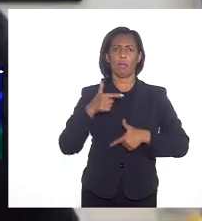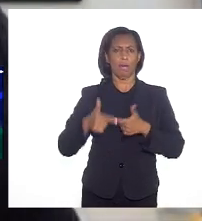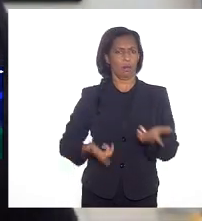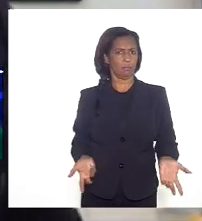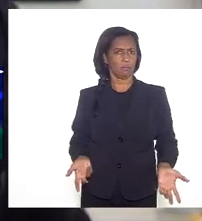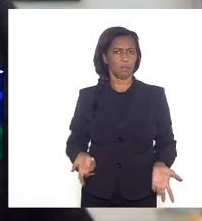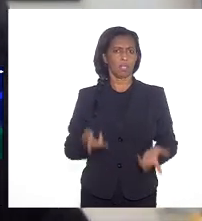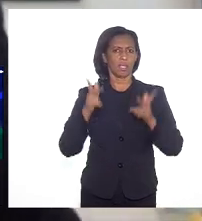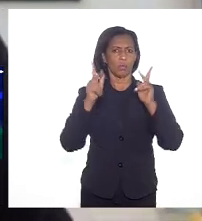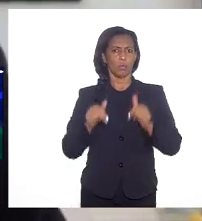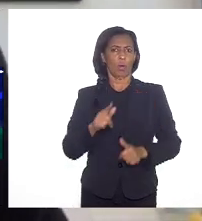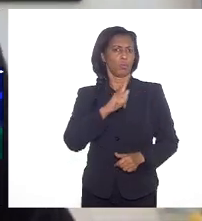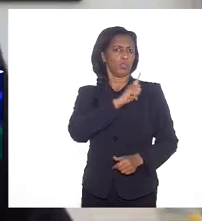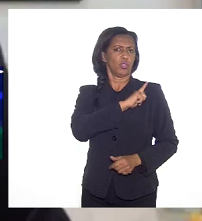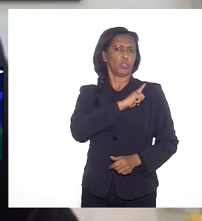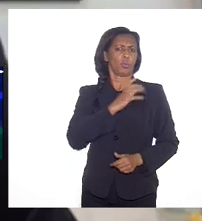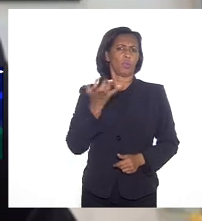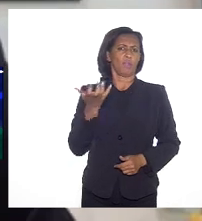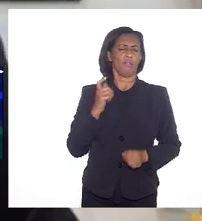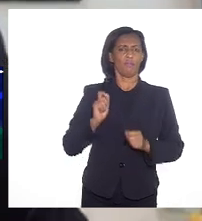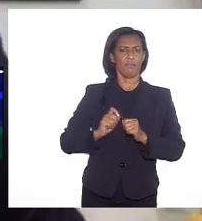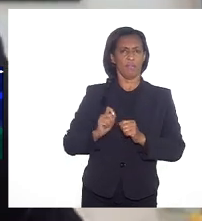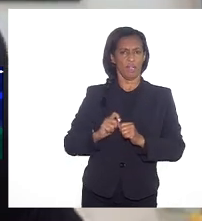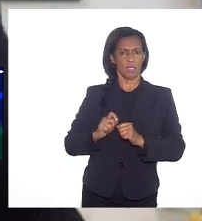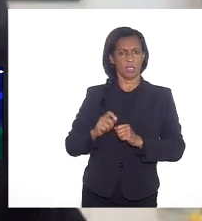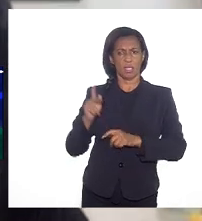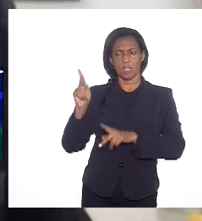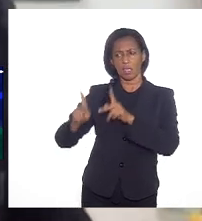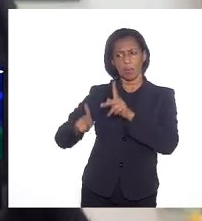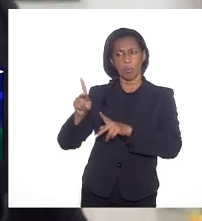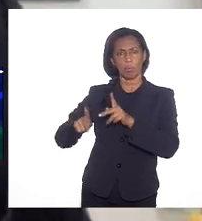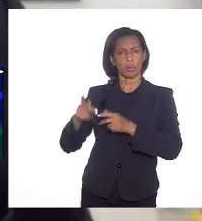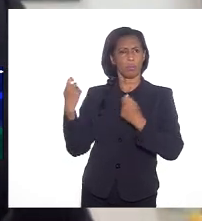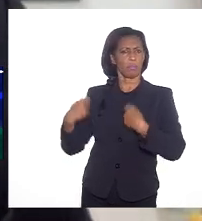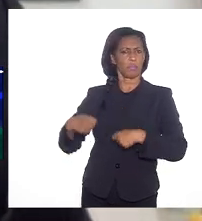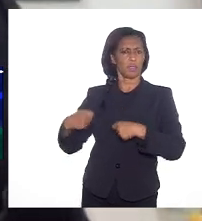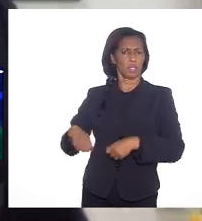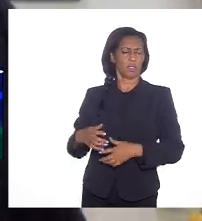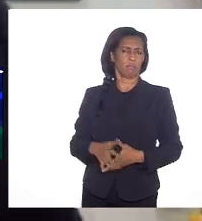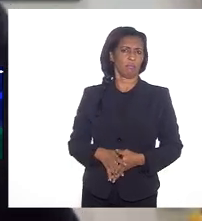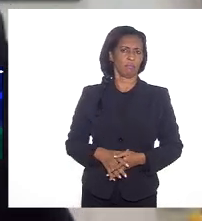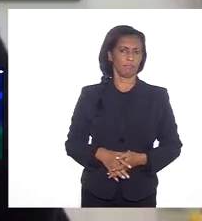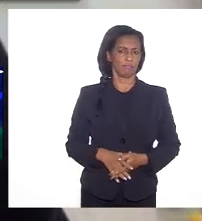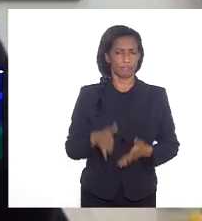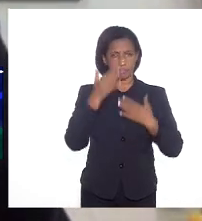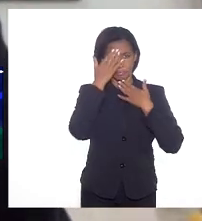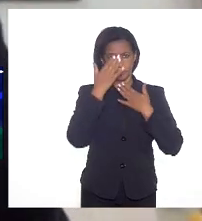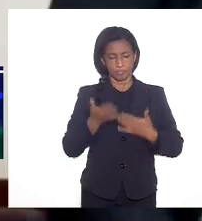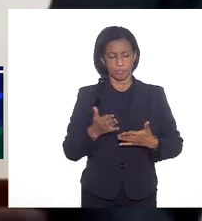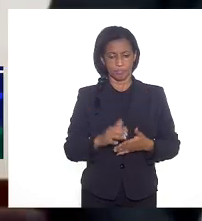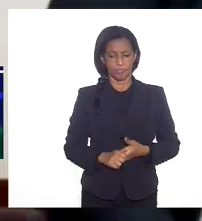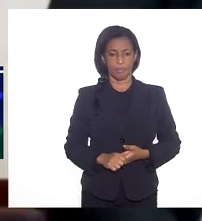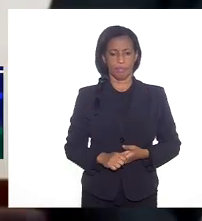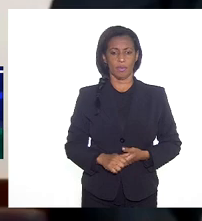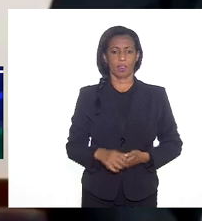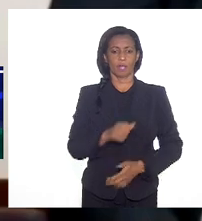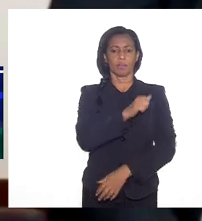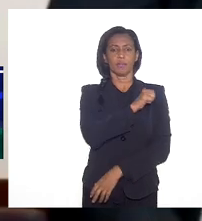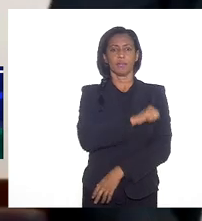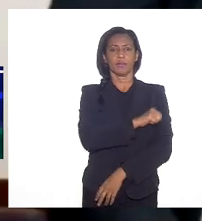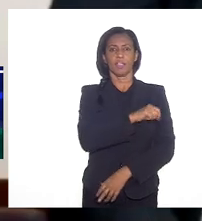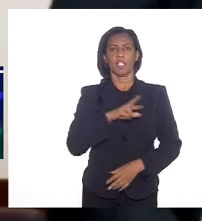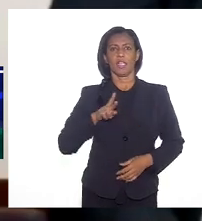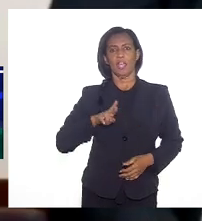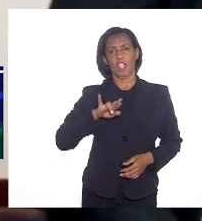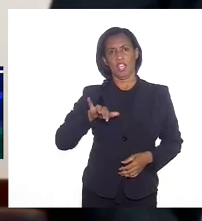como os gestores públicos querem fazer com os profissionais e que a população tanto clama obrigado presidente deputado a enfermeira Regiane por